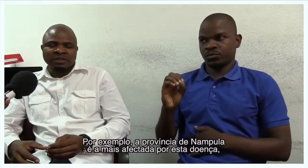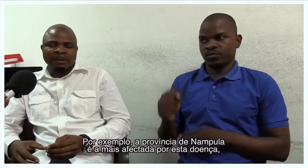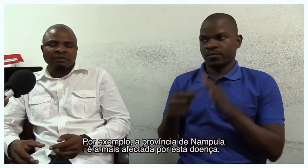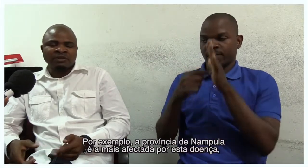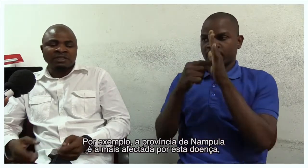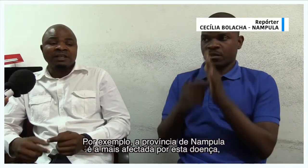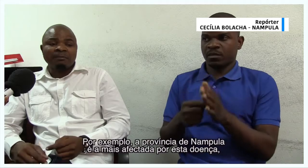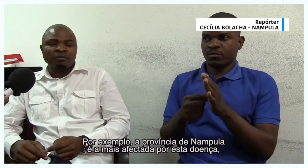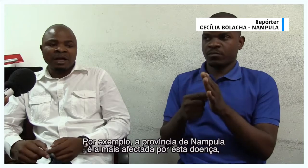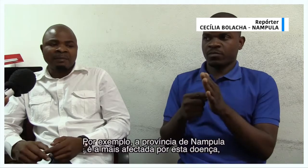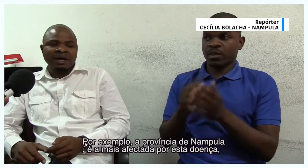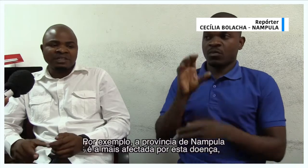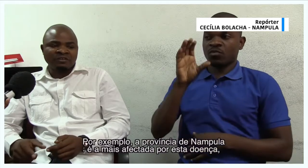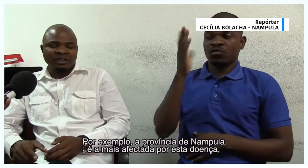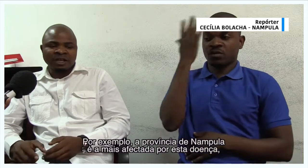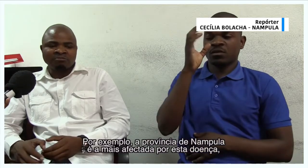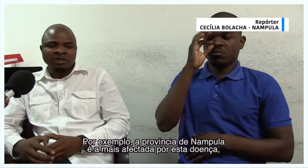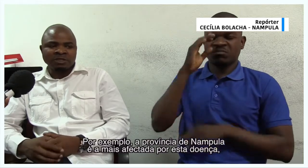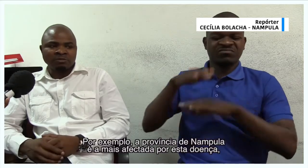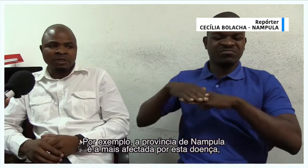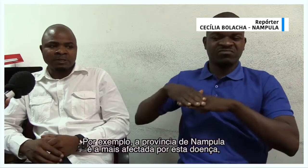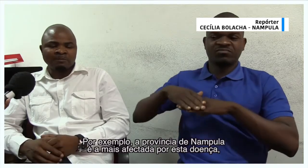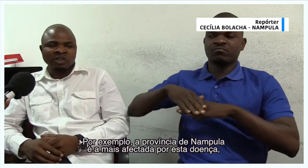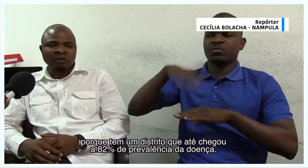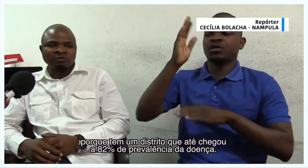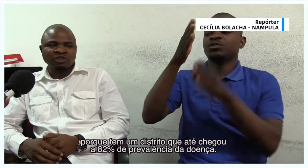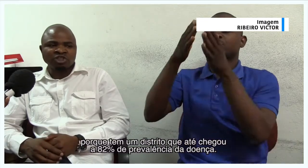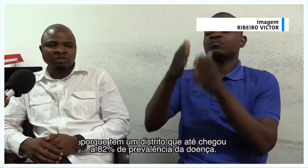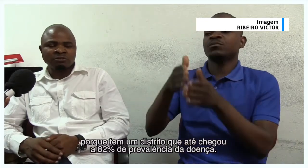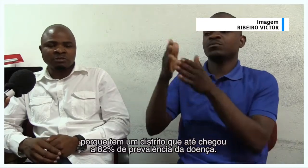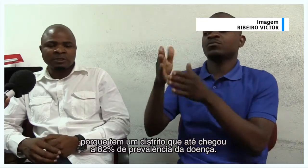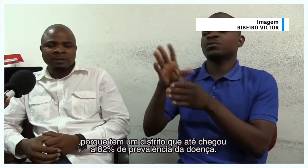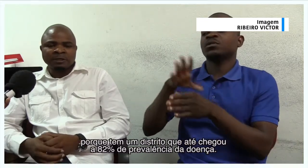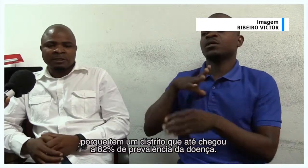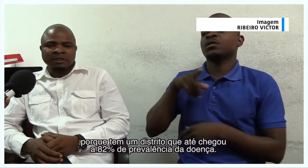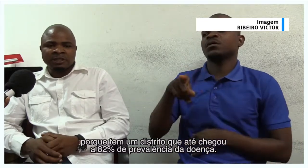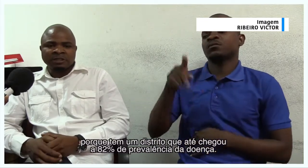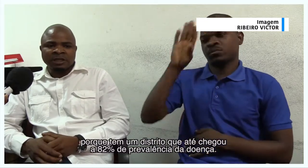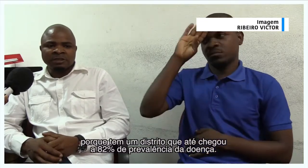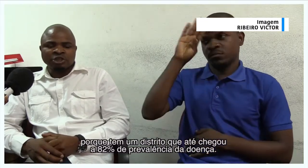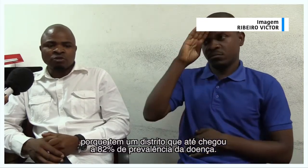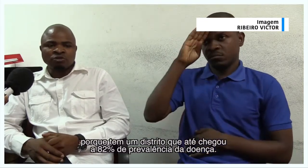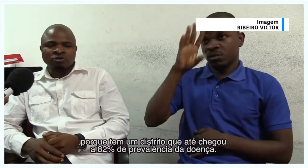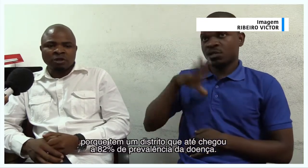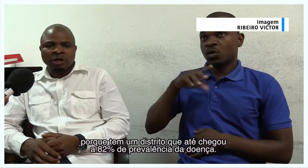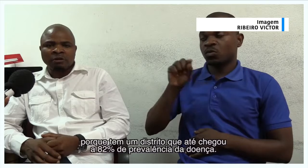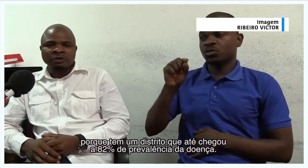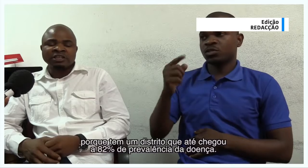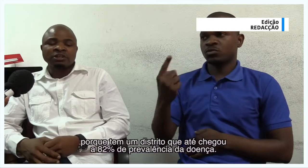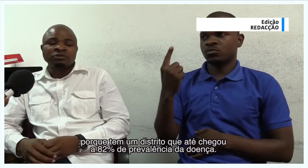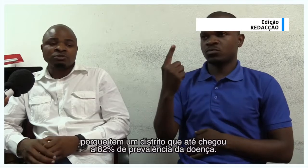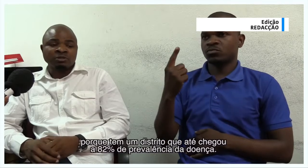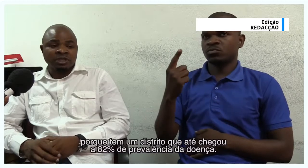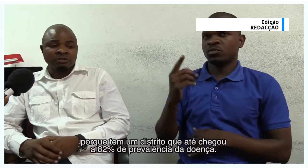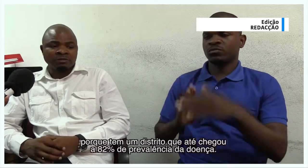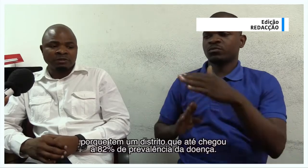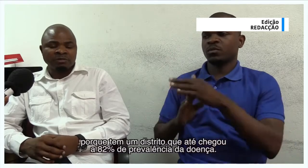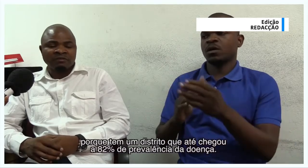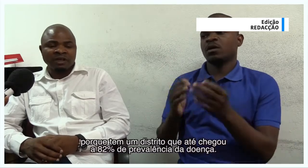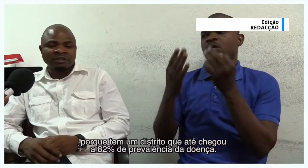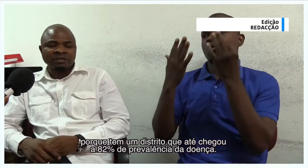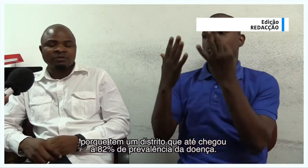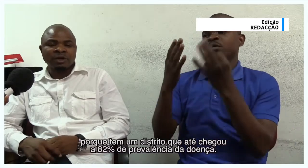província de Nampula é a mais afetada por essa doença, porque tem um distrito que até chegou a 82%